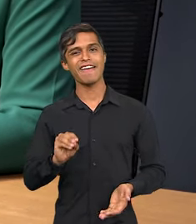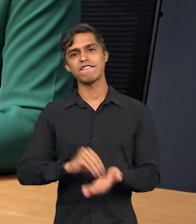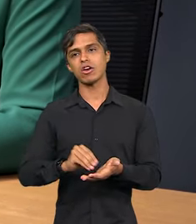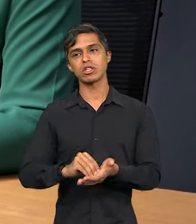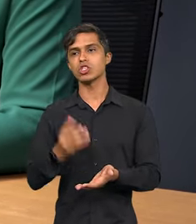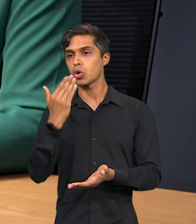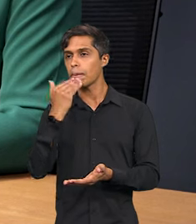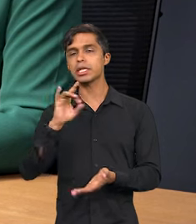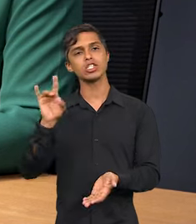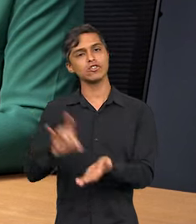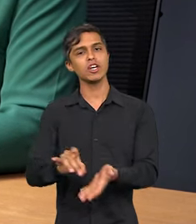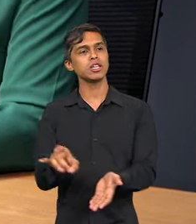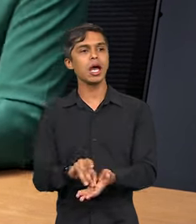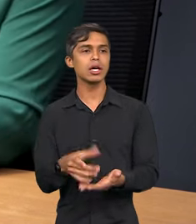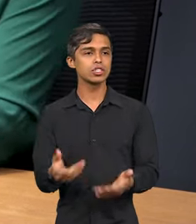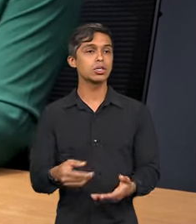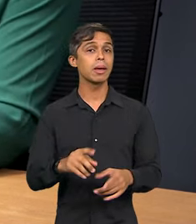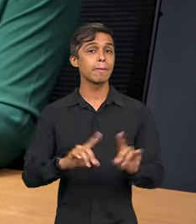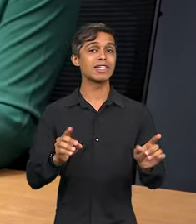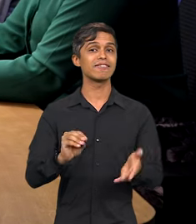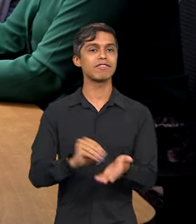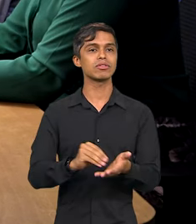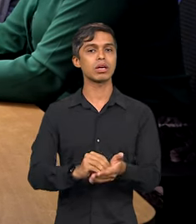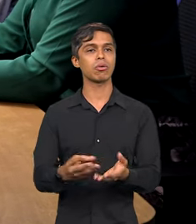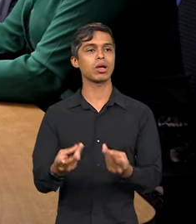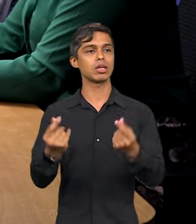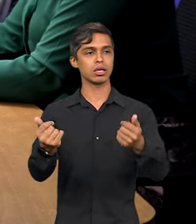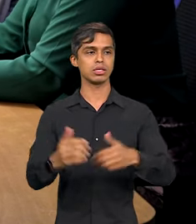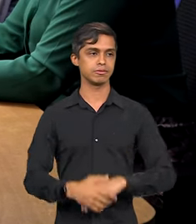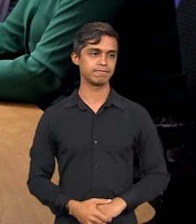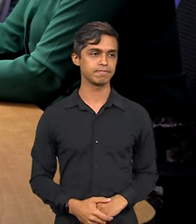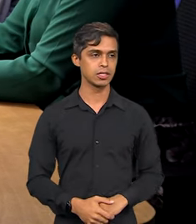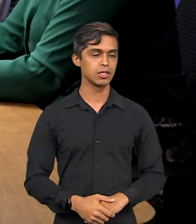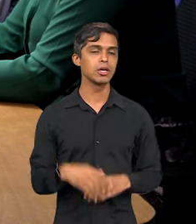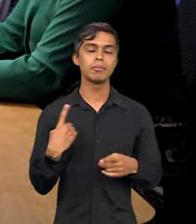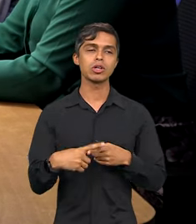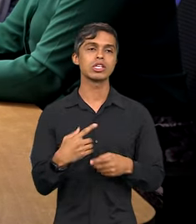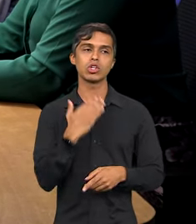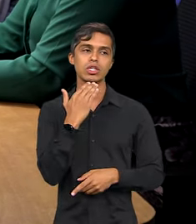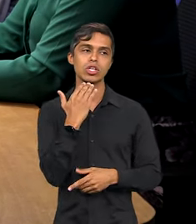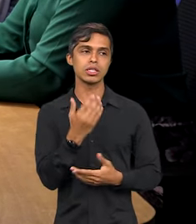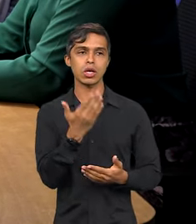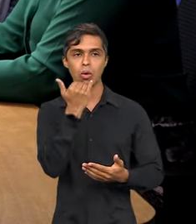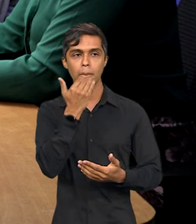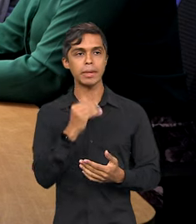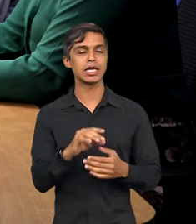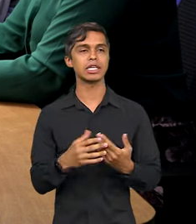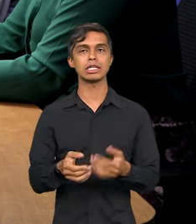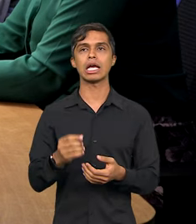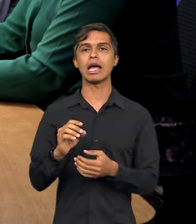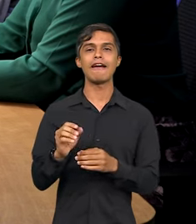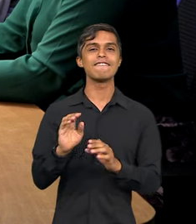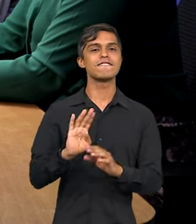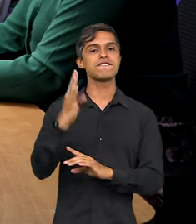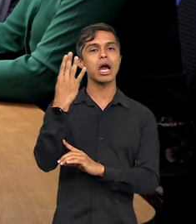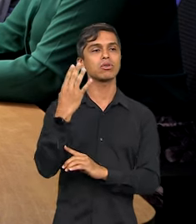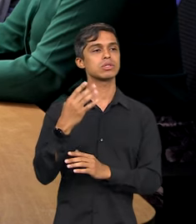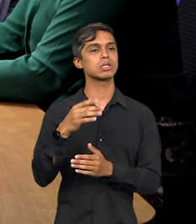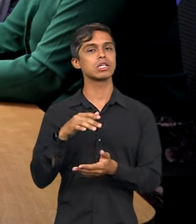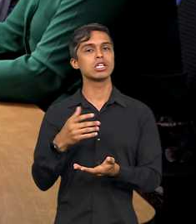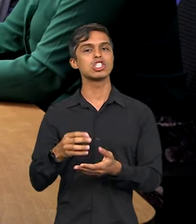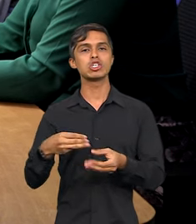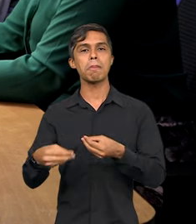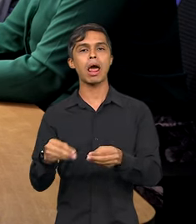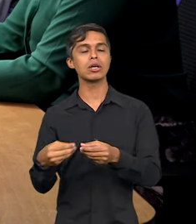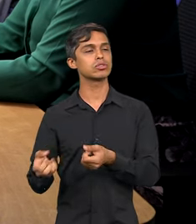falta de alimentos mesmo e alimentos de qualidade porque não adianta dar dar alimentação artificial para para pessoas que